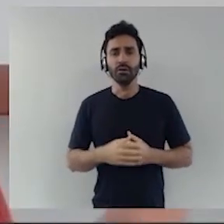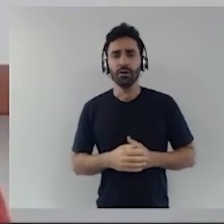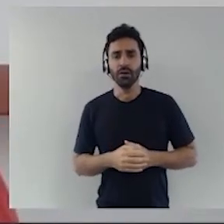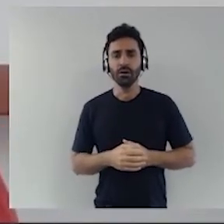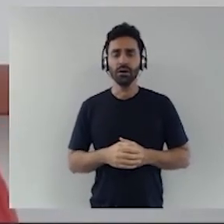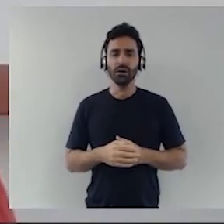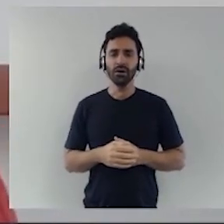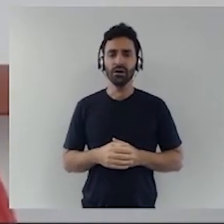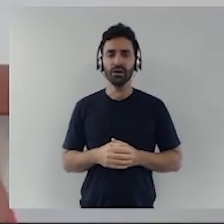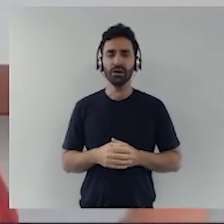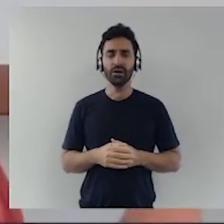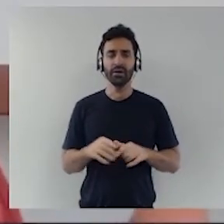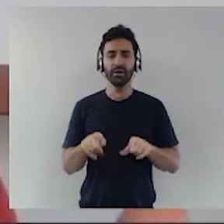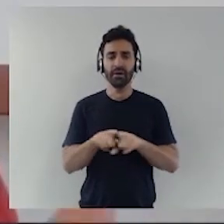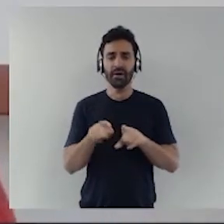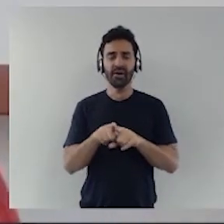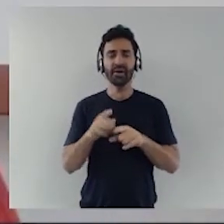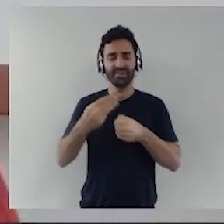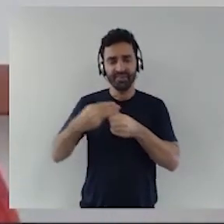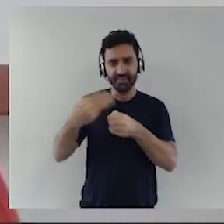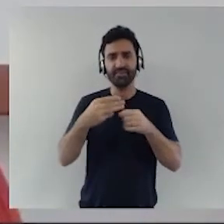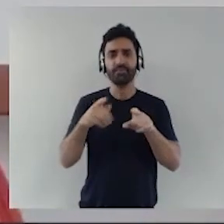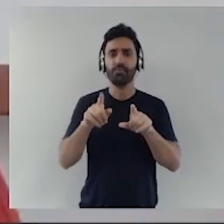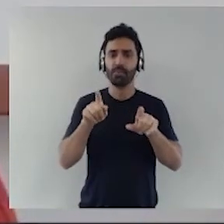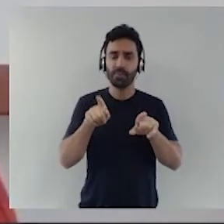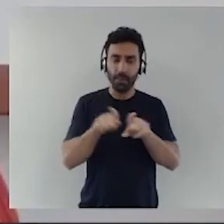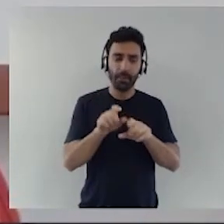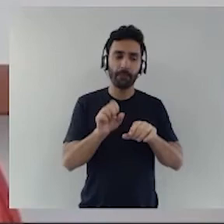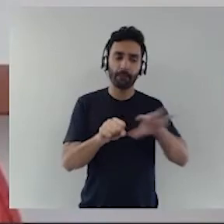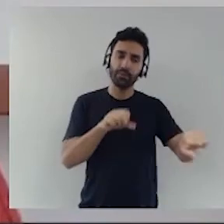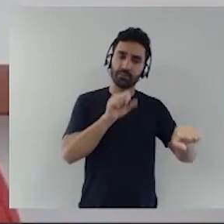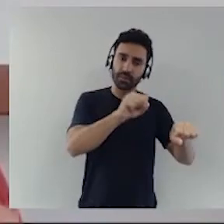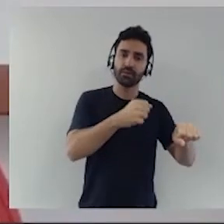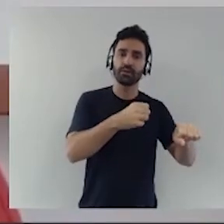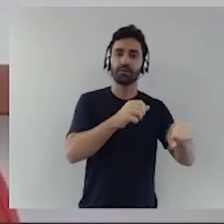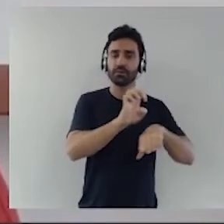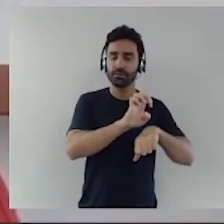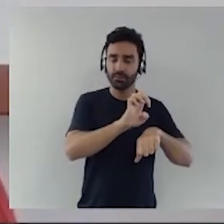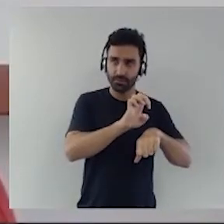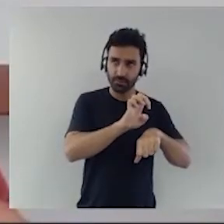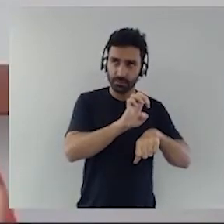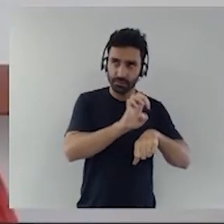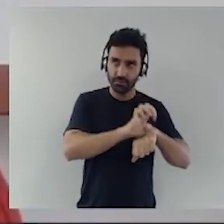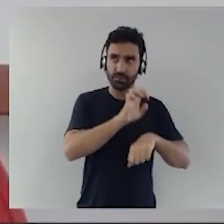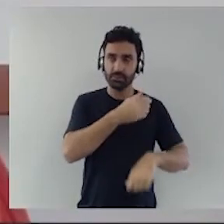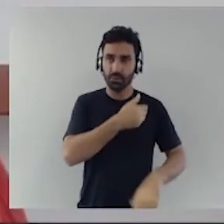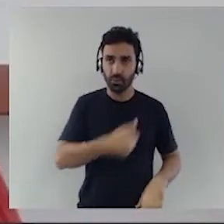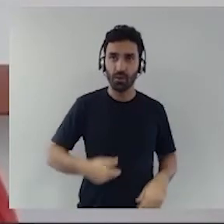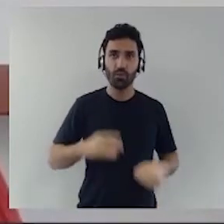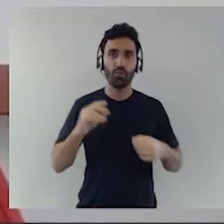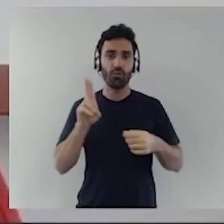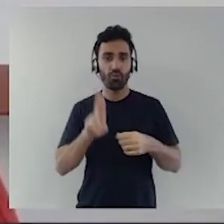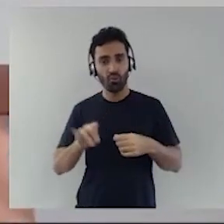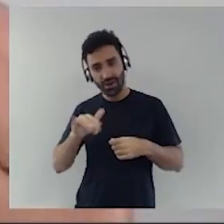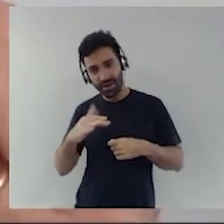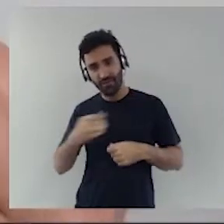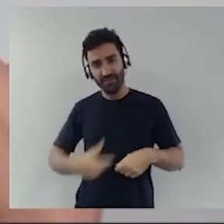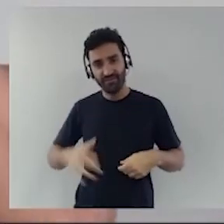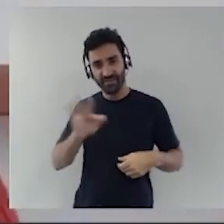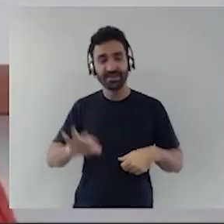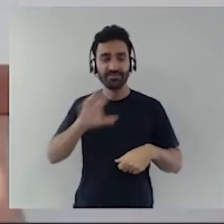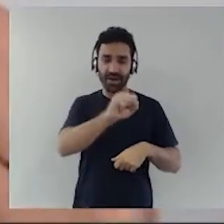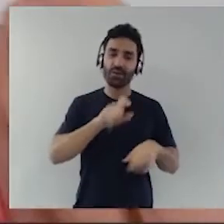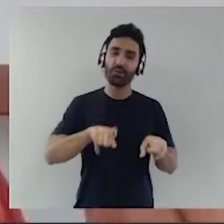do município o estado pode usar procriar bem do município também bom isso faz com que a gente consiga entender